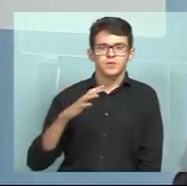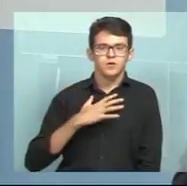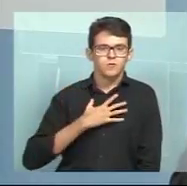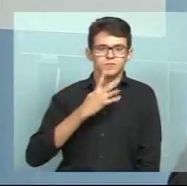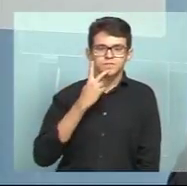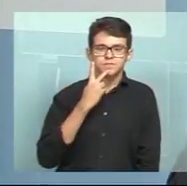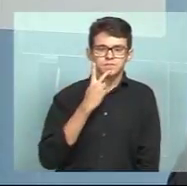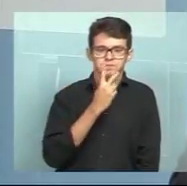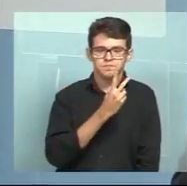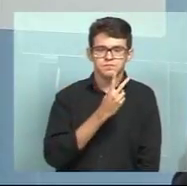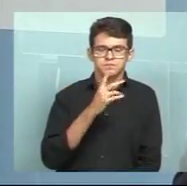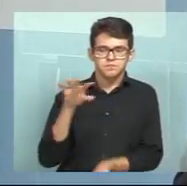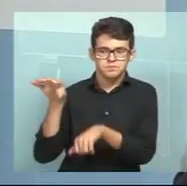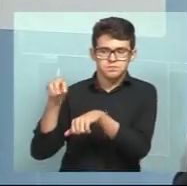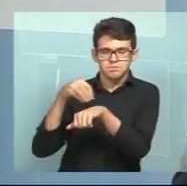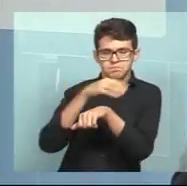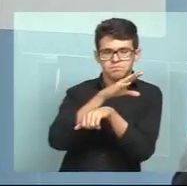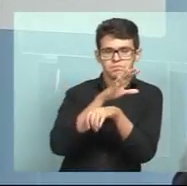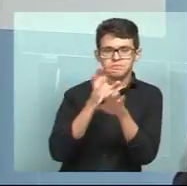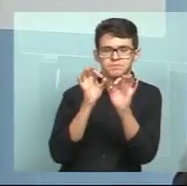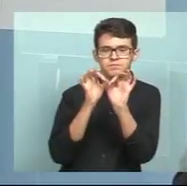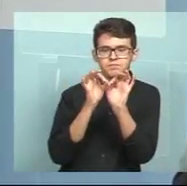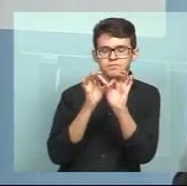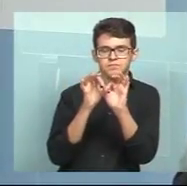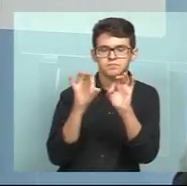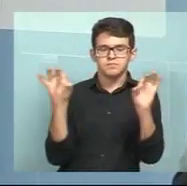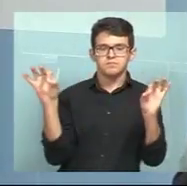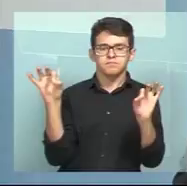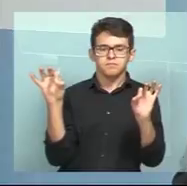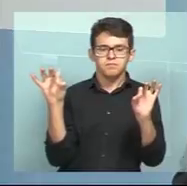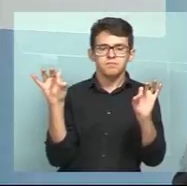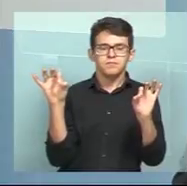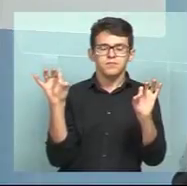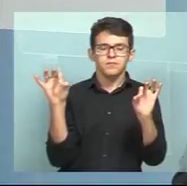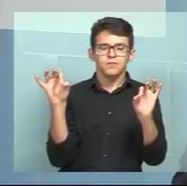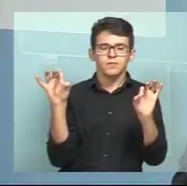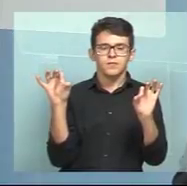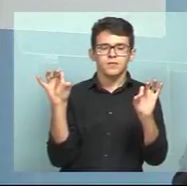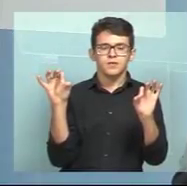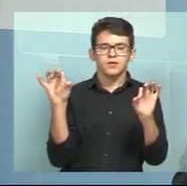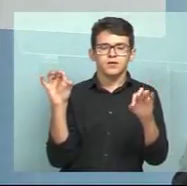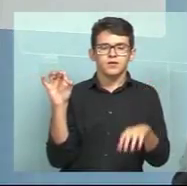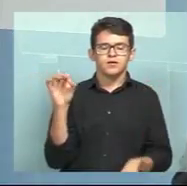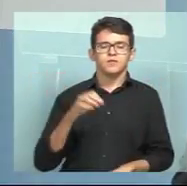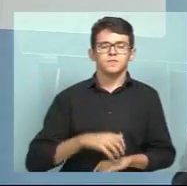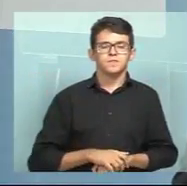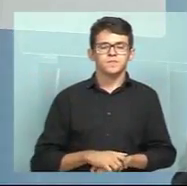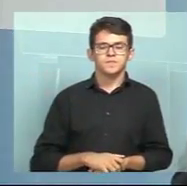vocês vão me permitir aqui, eu vou ler ipsilito o que está escrito aqui, está até na Folha de São Paulo.